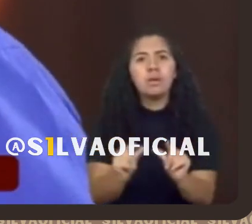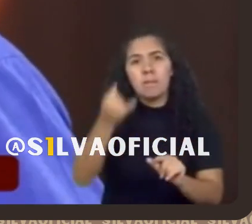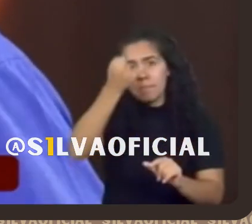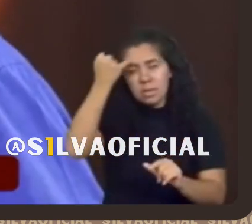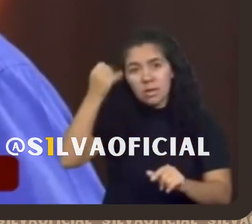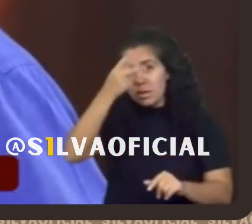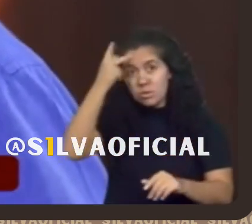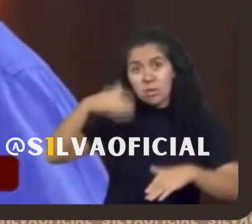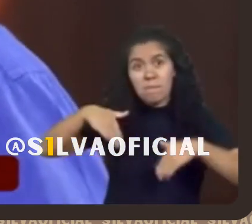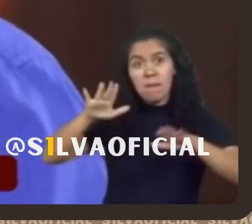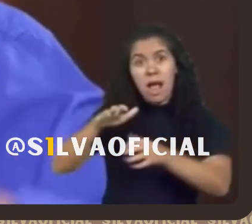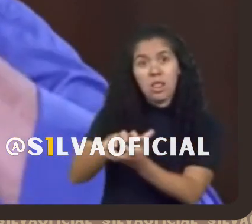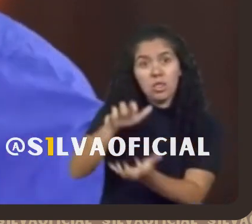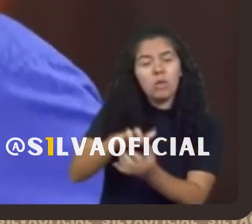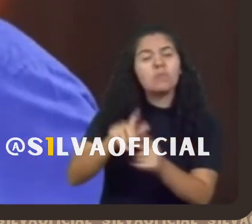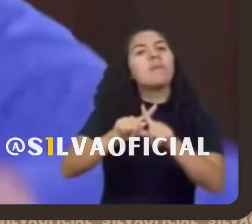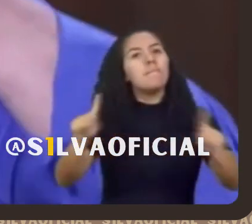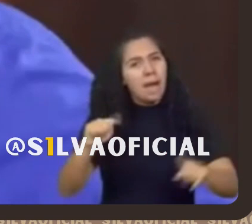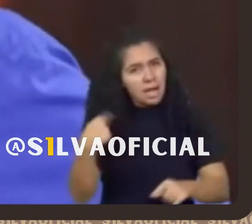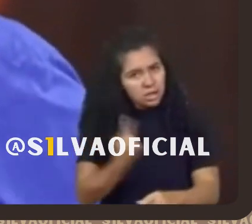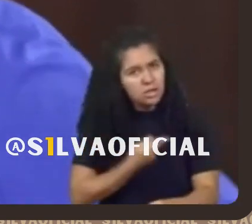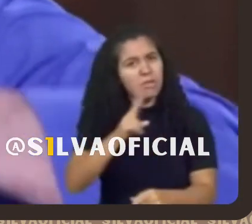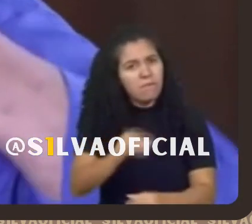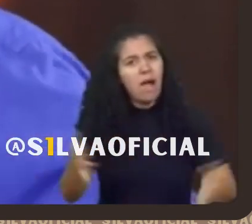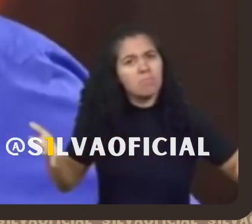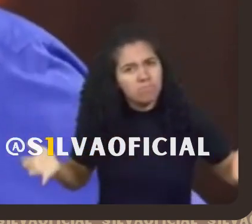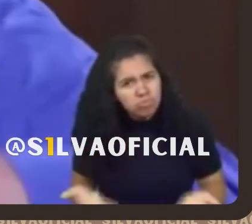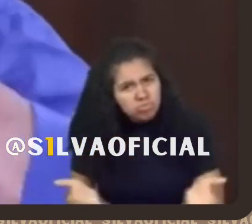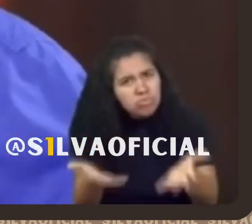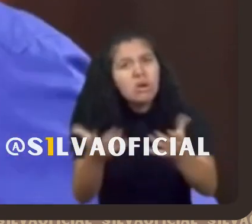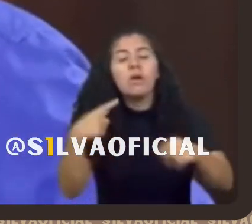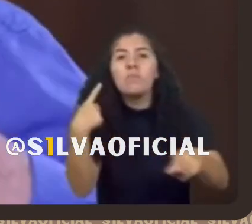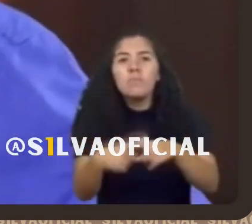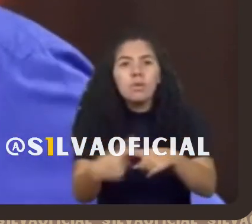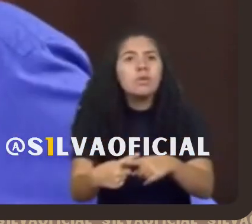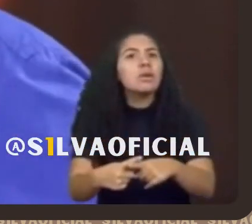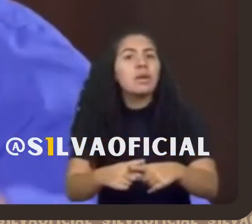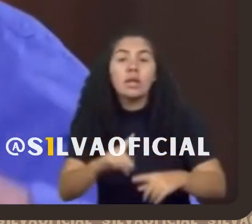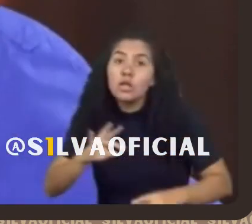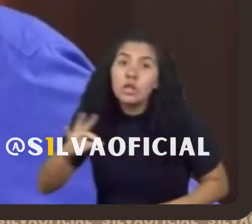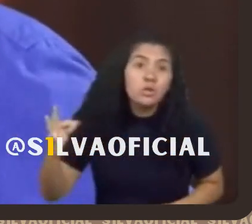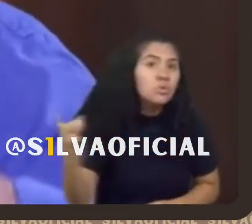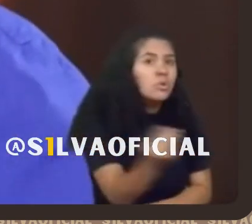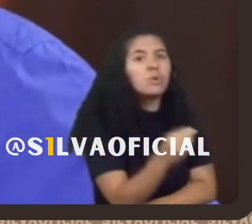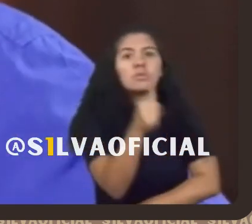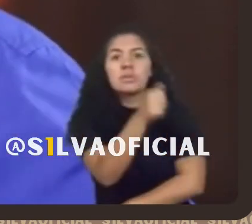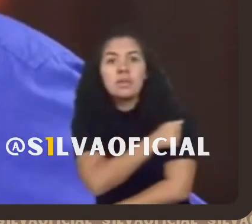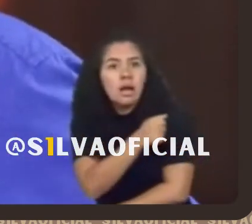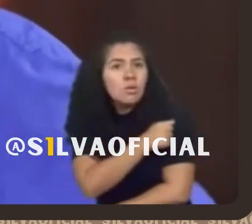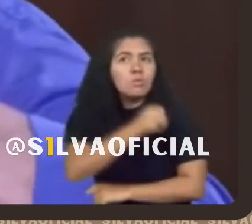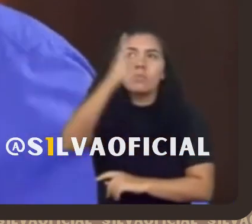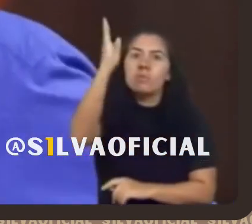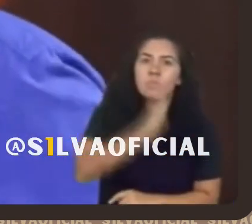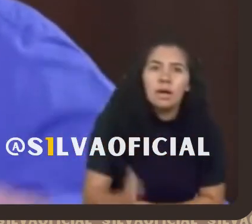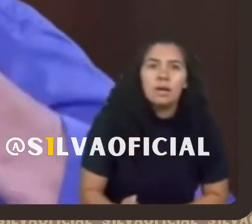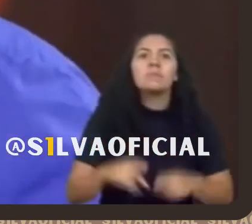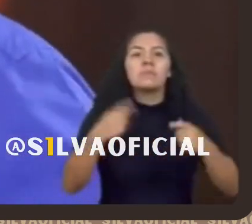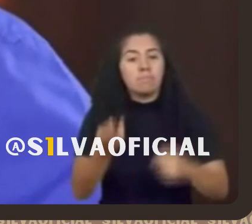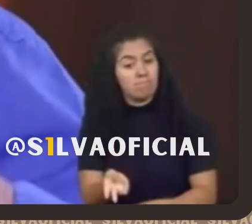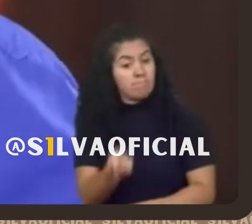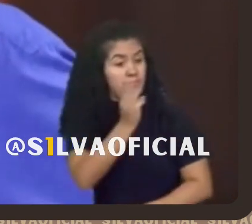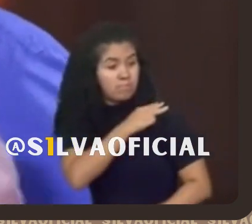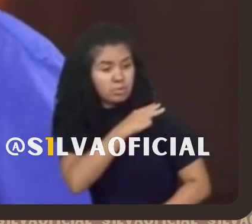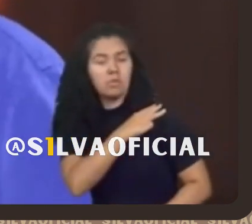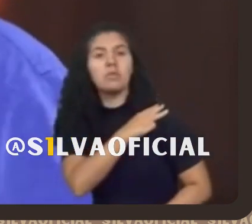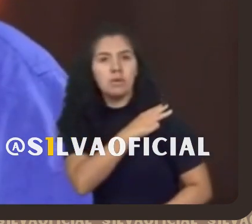nós vamos incentivar porque nós queremos que todo e qualquer estudante brasileiro que esteja no terceiro ano do ensino médio